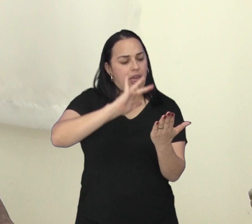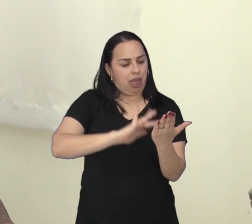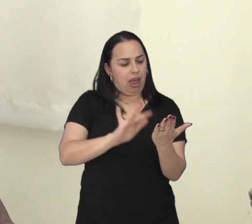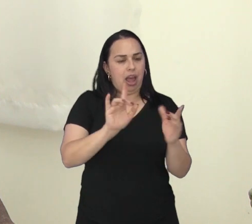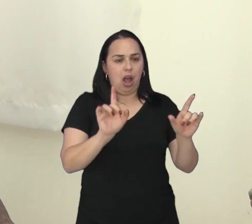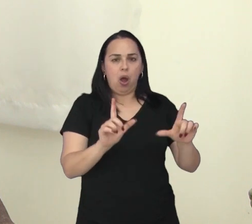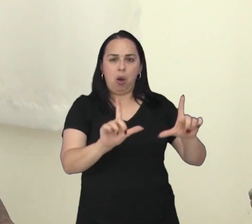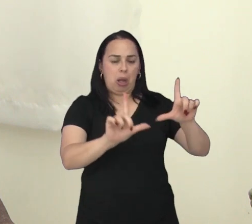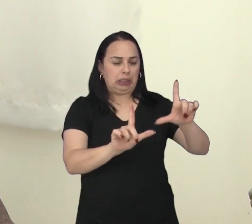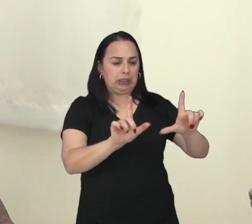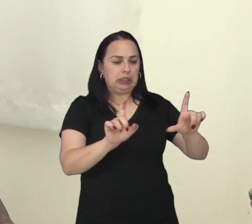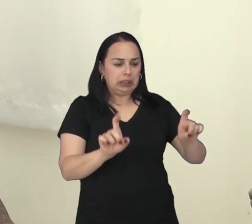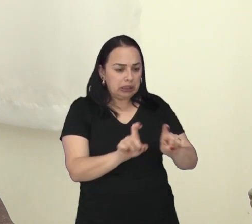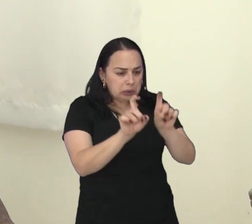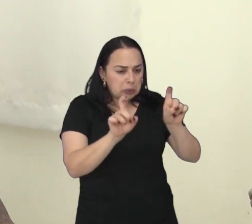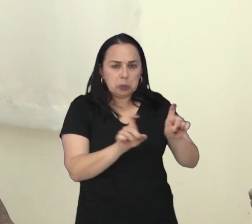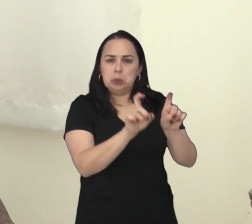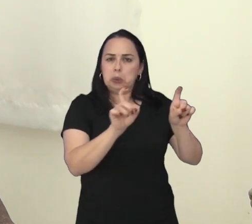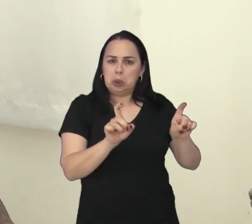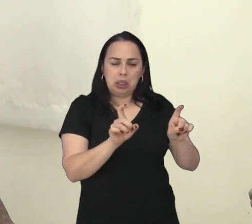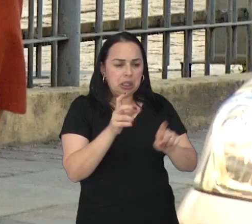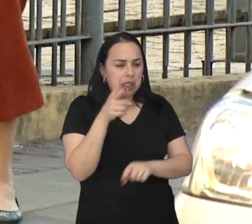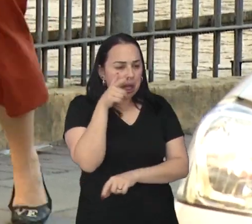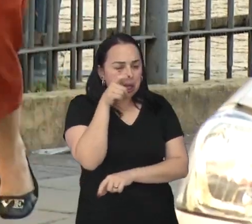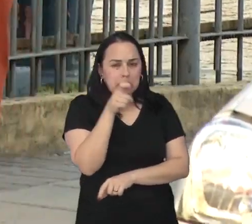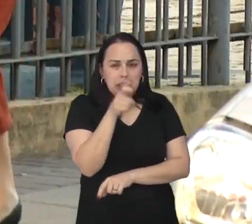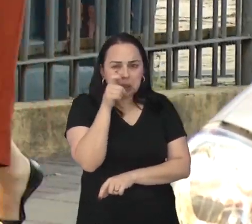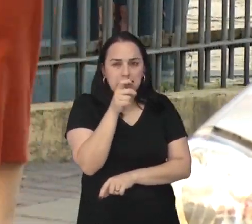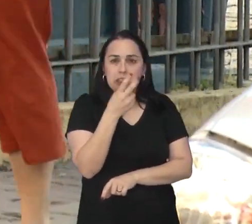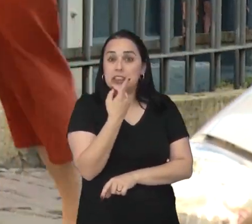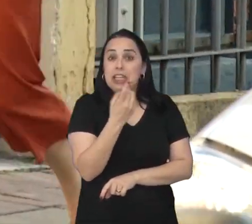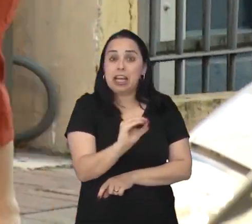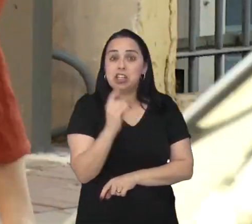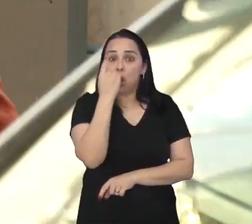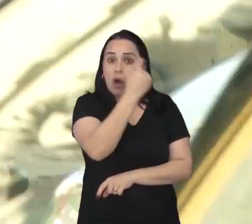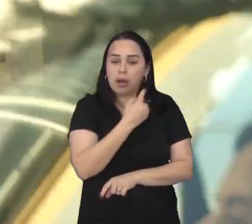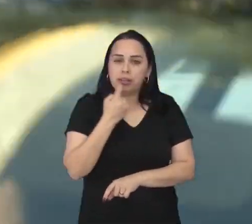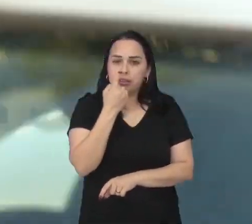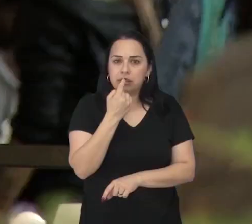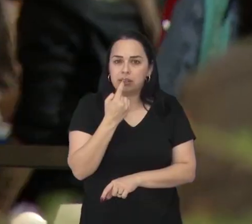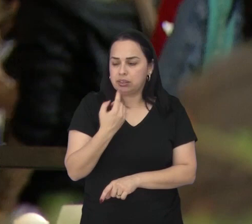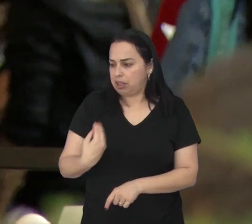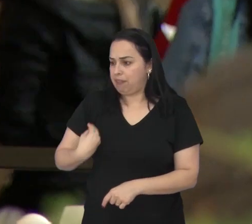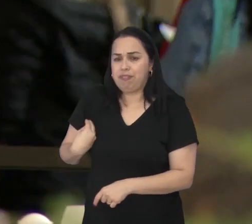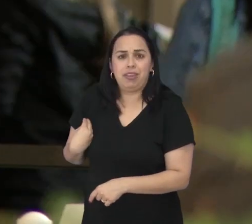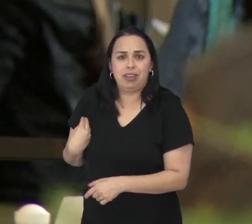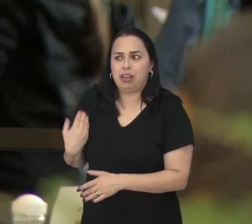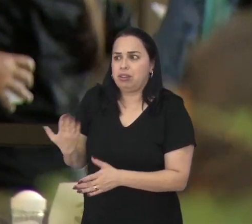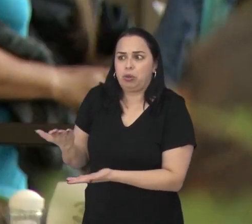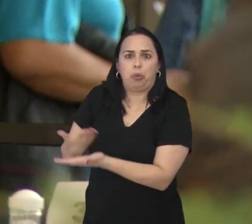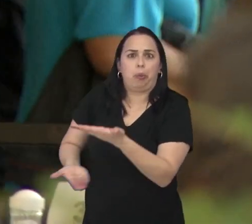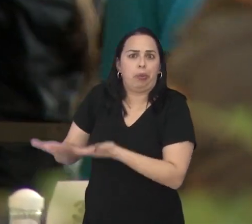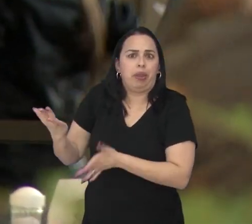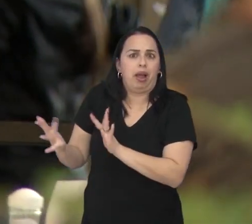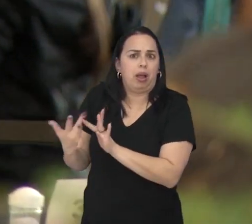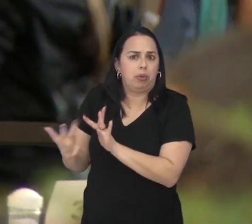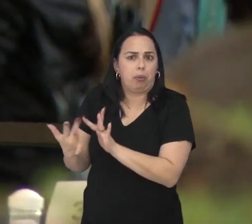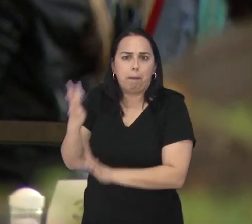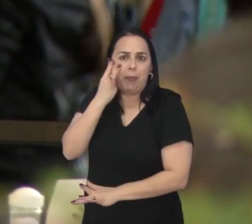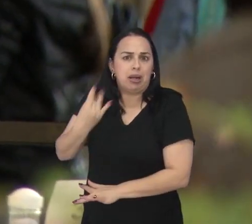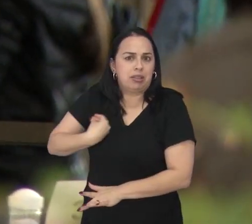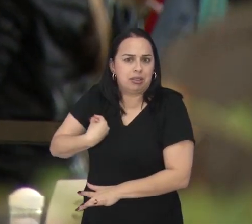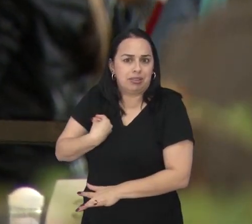tela, vivendo online 10 horas ali dentro, né? O que sobra da sua realidade? O que sobra da sua interação com as pessoas?